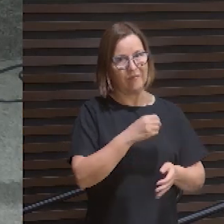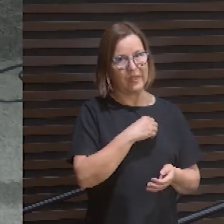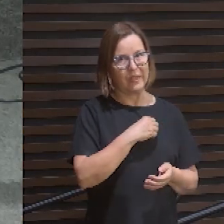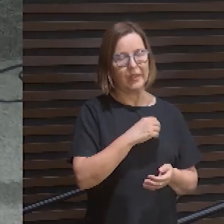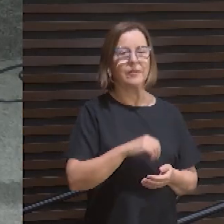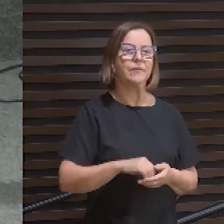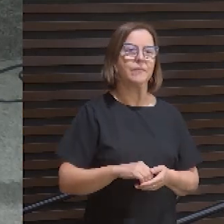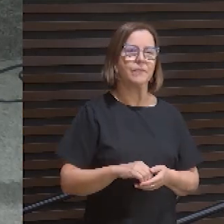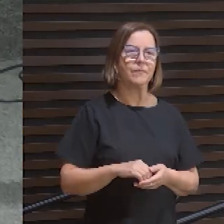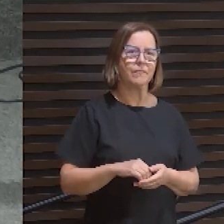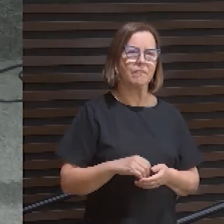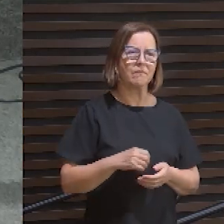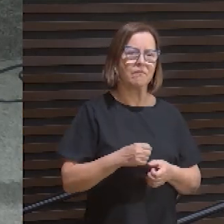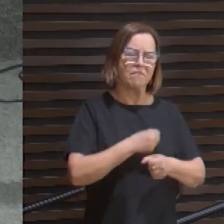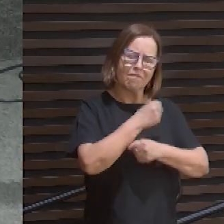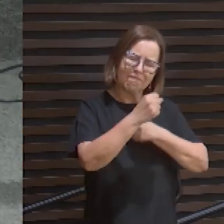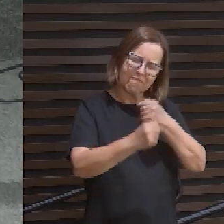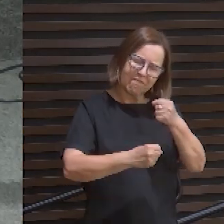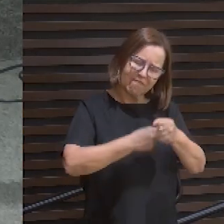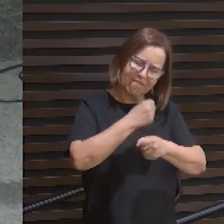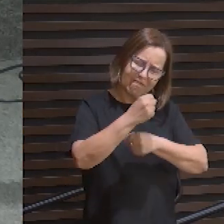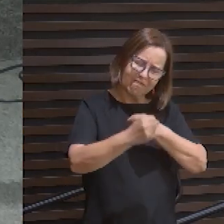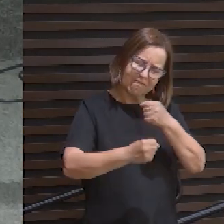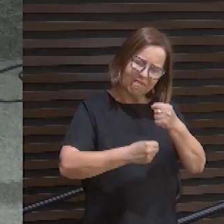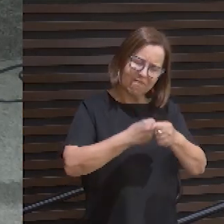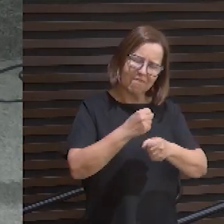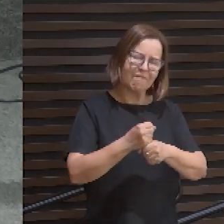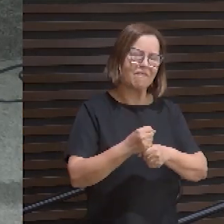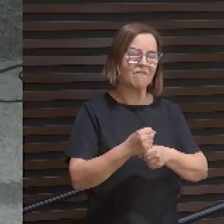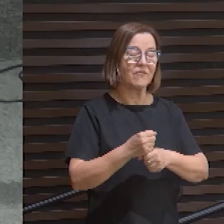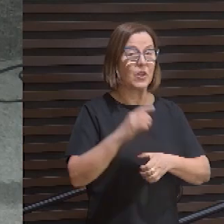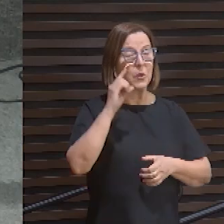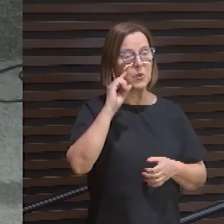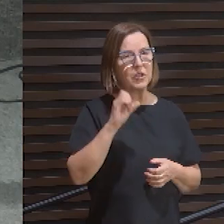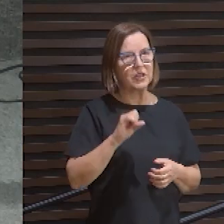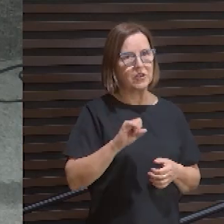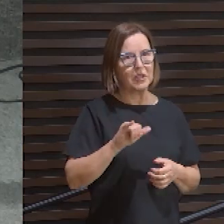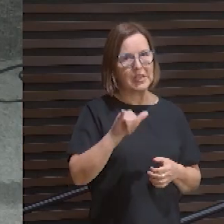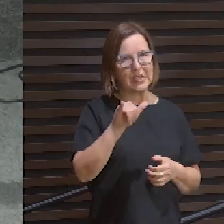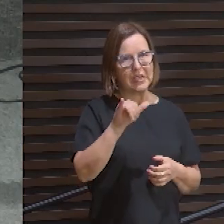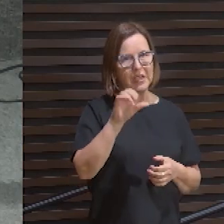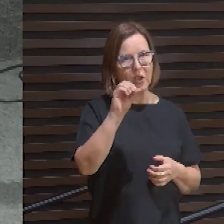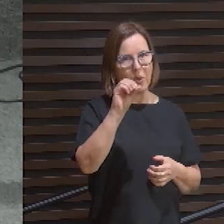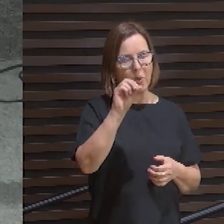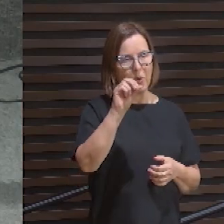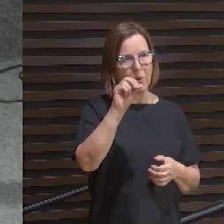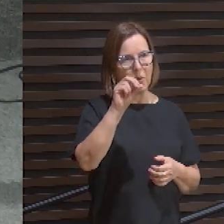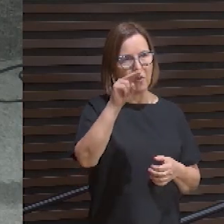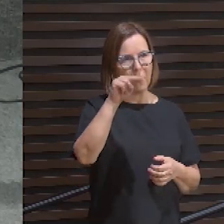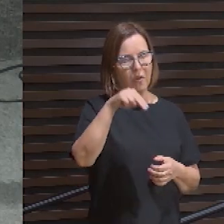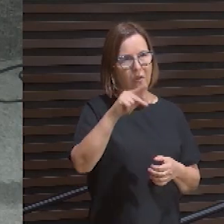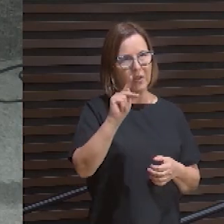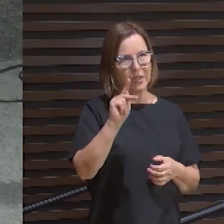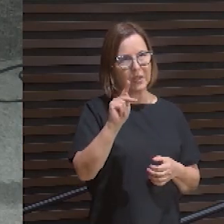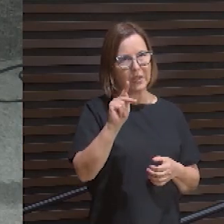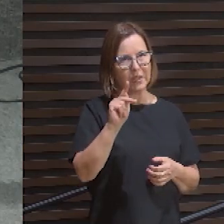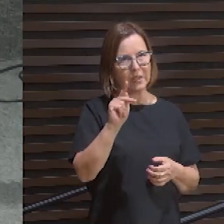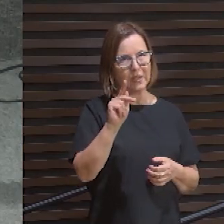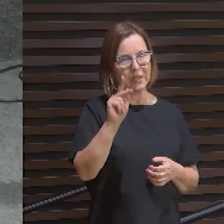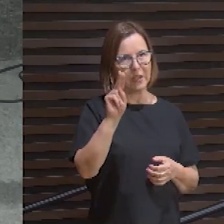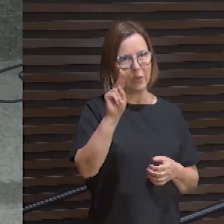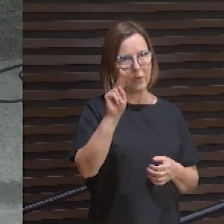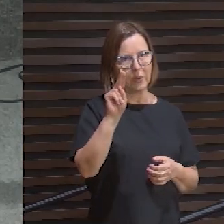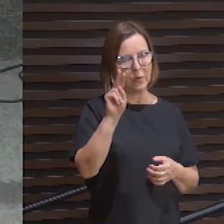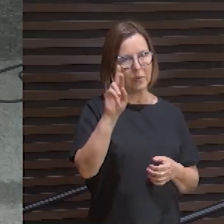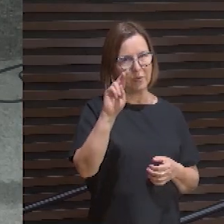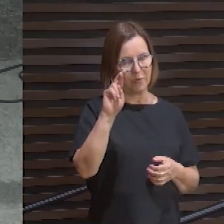Todo ano, no dia do Yom Kippur, o sumo sacerdote